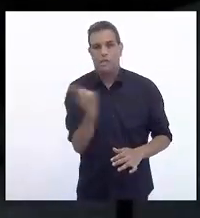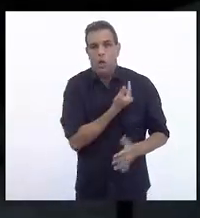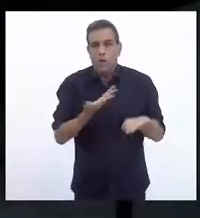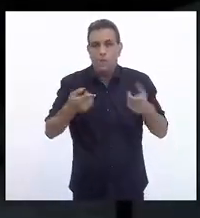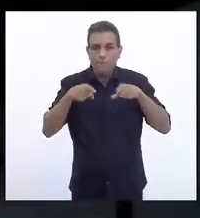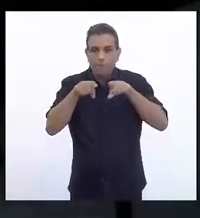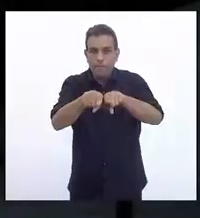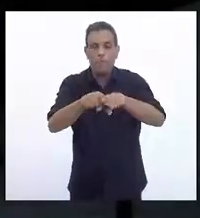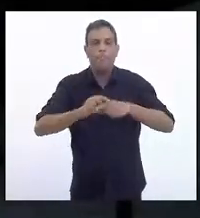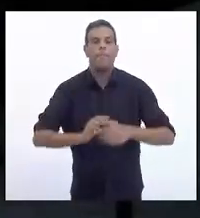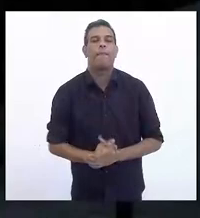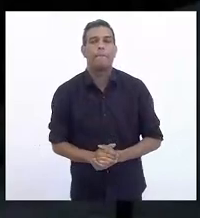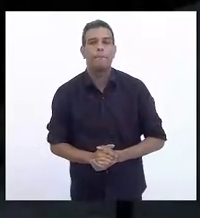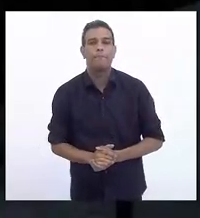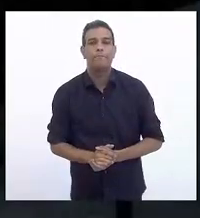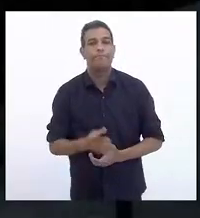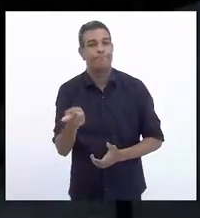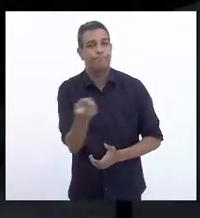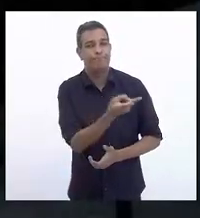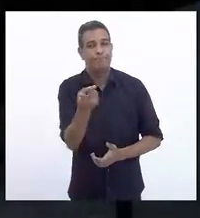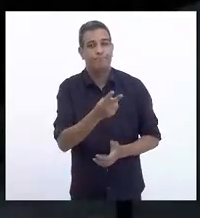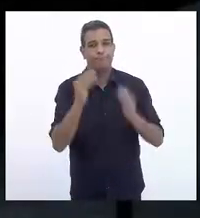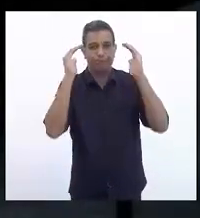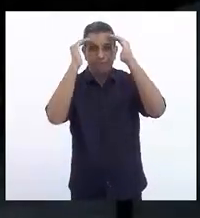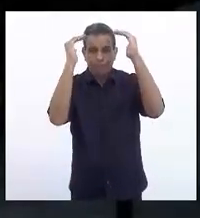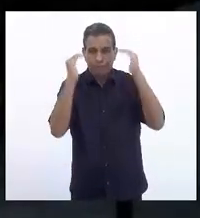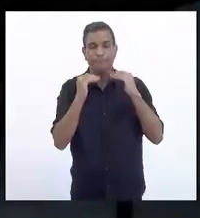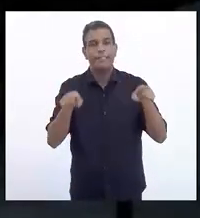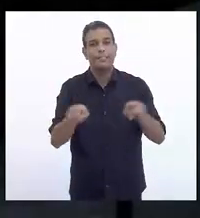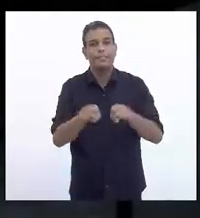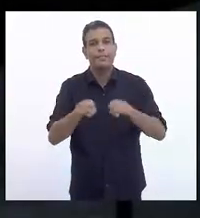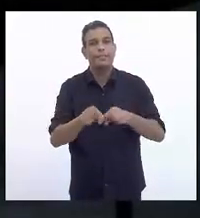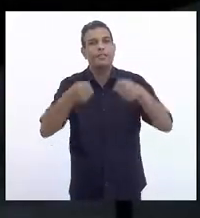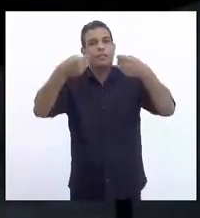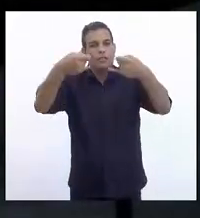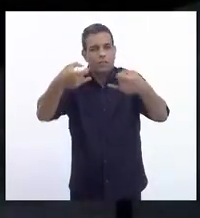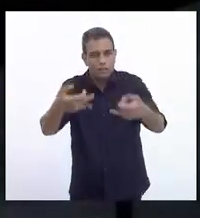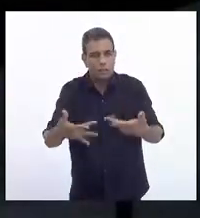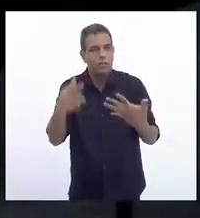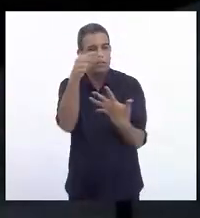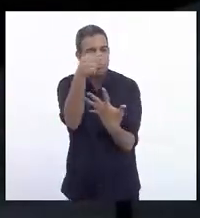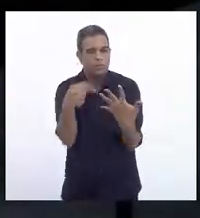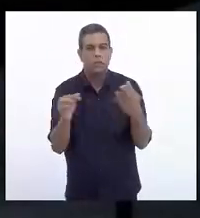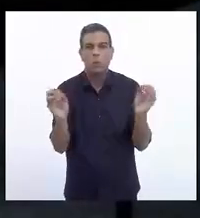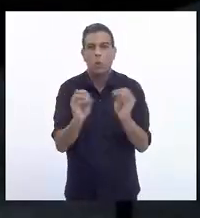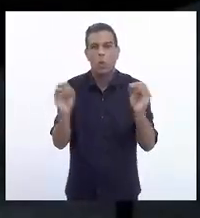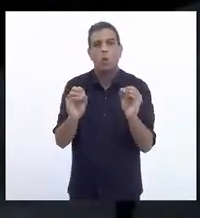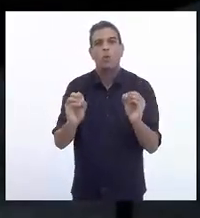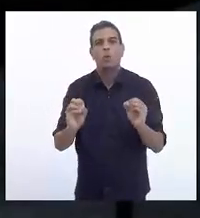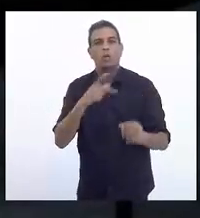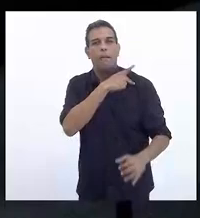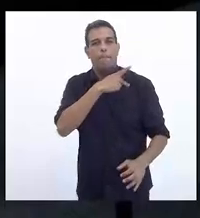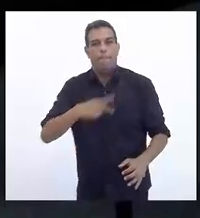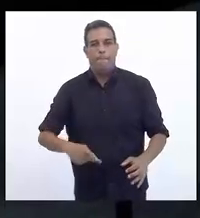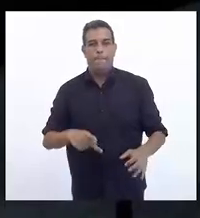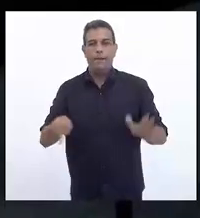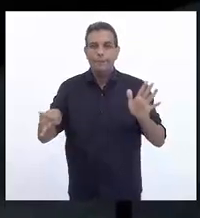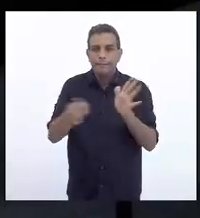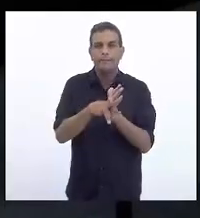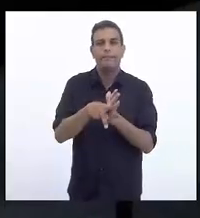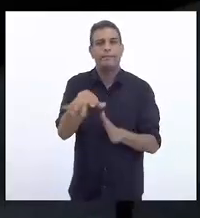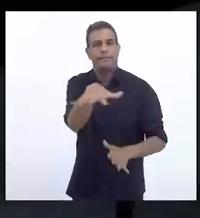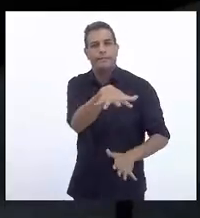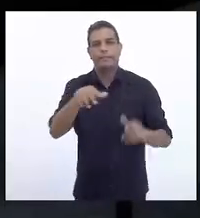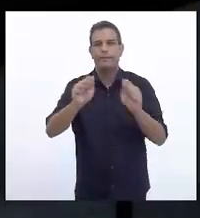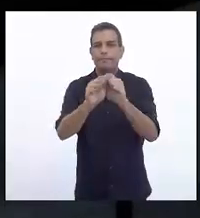governo. E ela foi ressaltada porque também disseram os dois reitores que nenhum presidente da Assembleia Legislativa